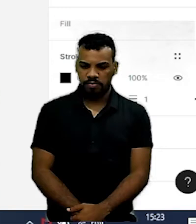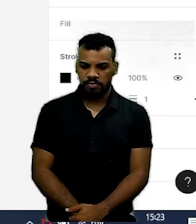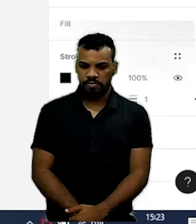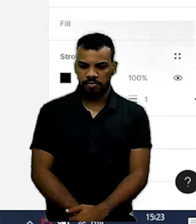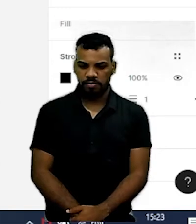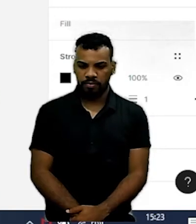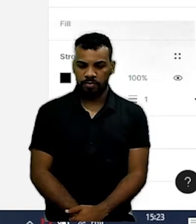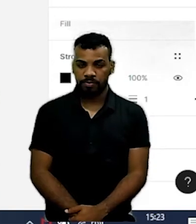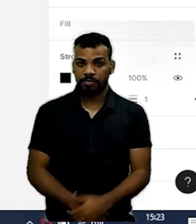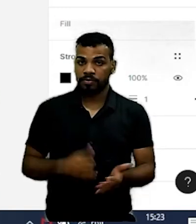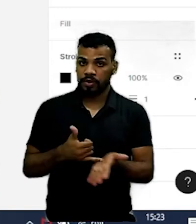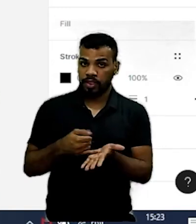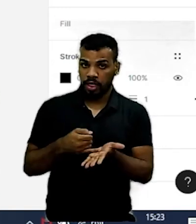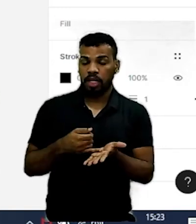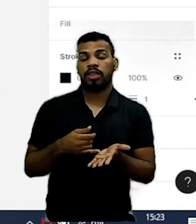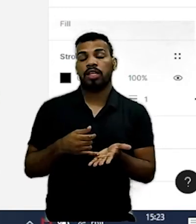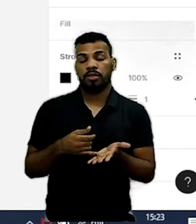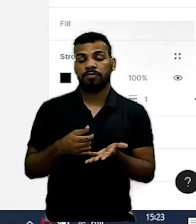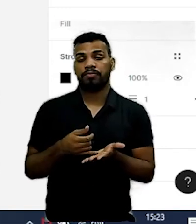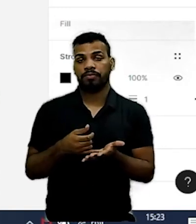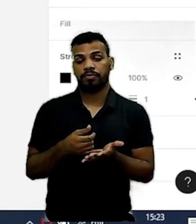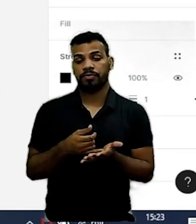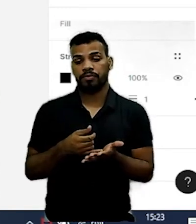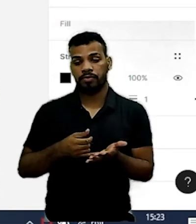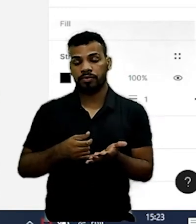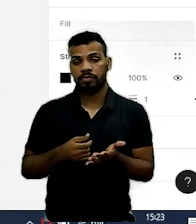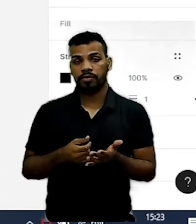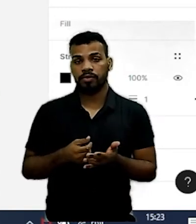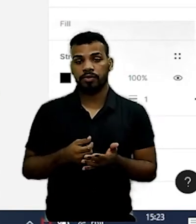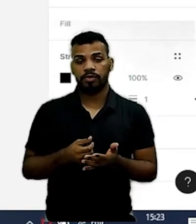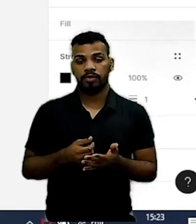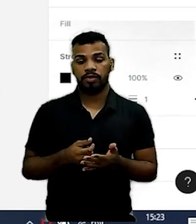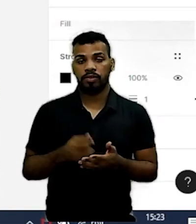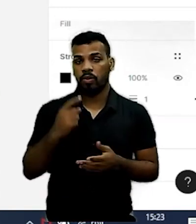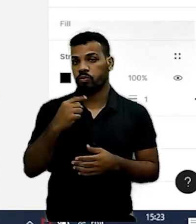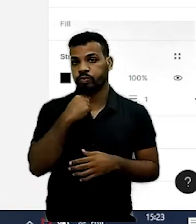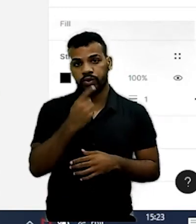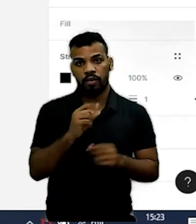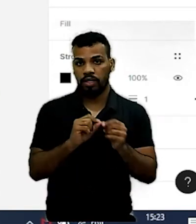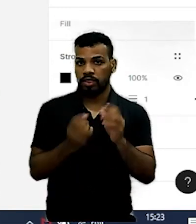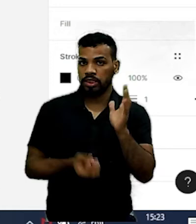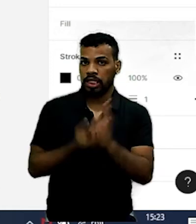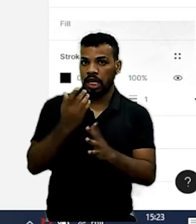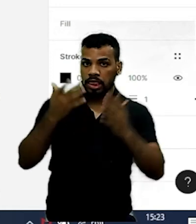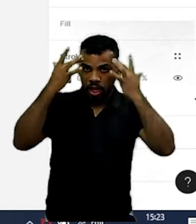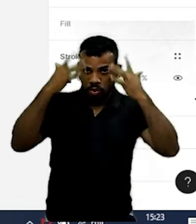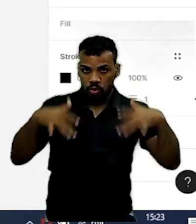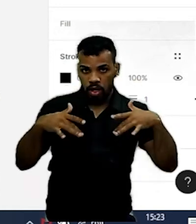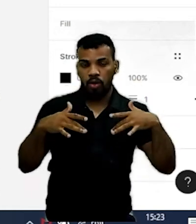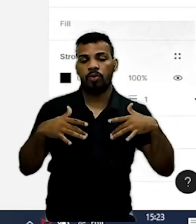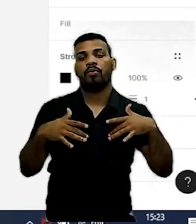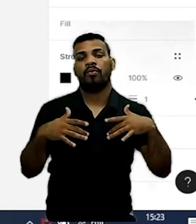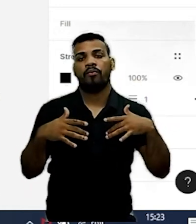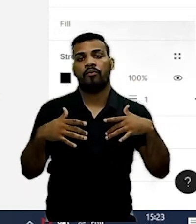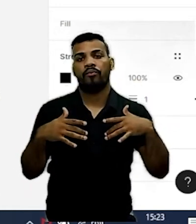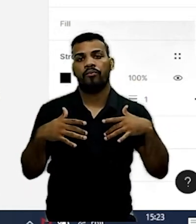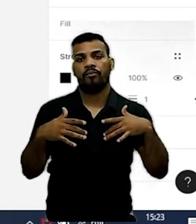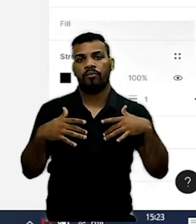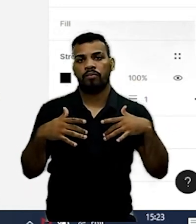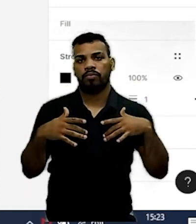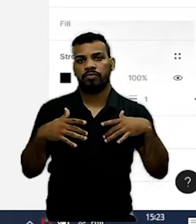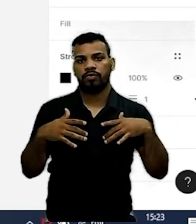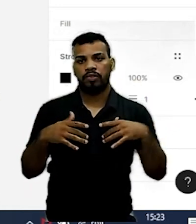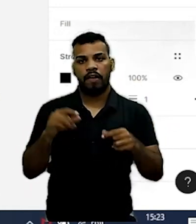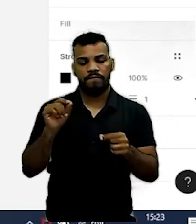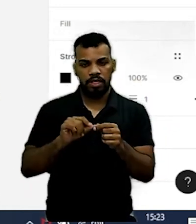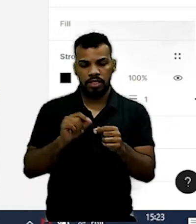A caneta, ela serve para criar formas que a gente não consegue criar naturalmente com o polígono. Então,